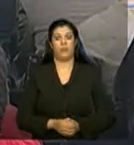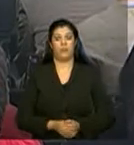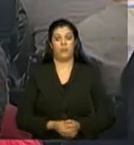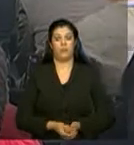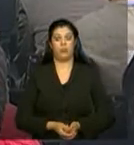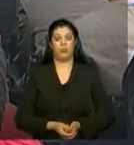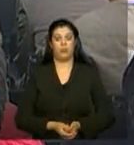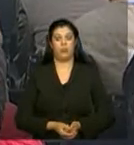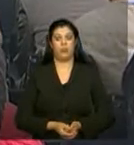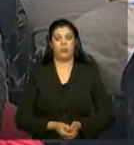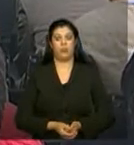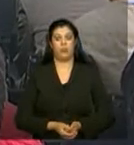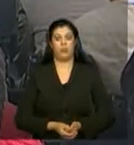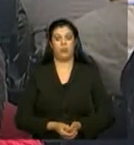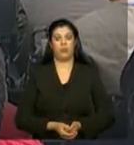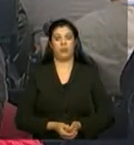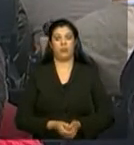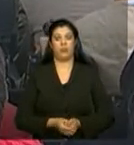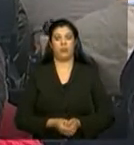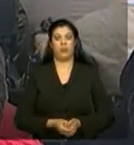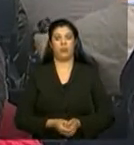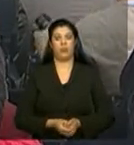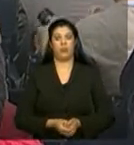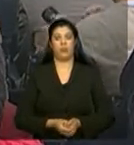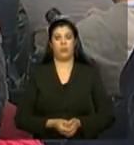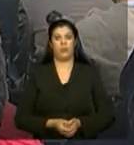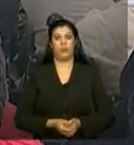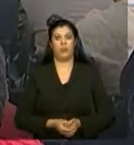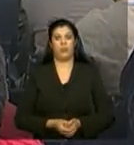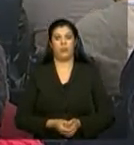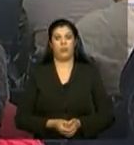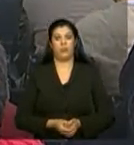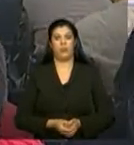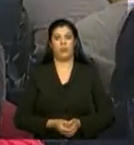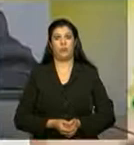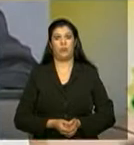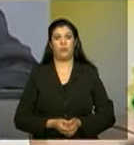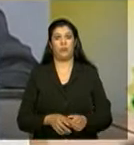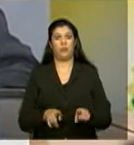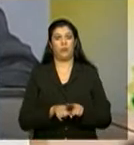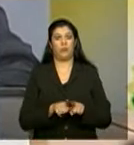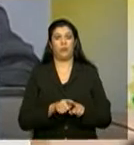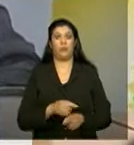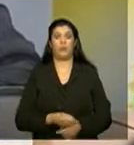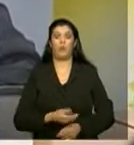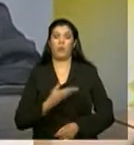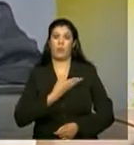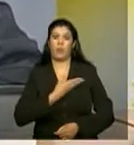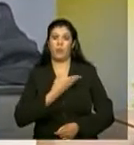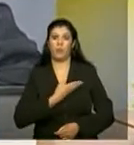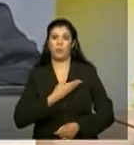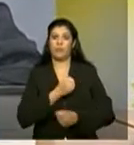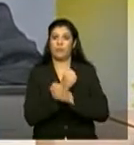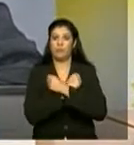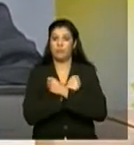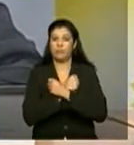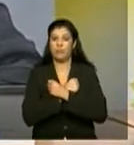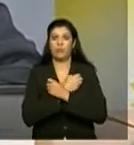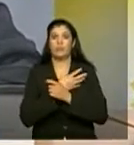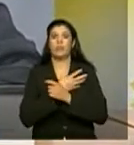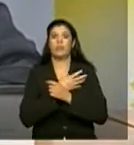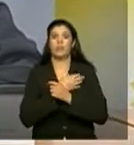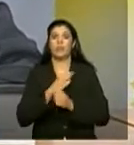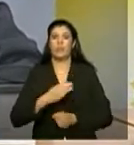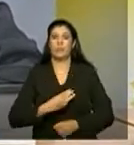que dá briga e colega ministra ideli salvatti